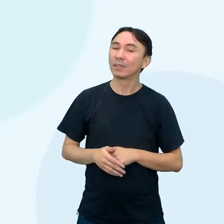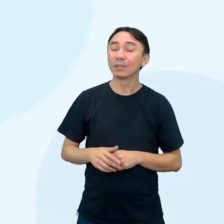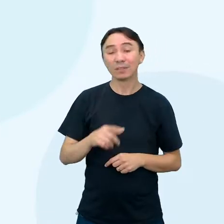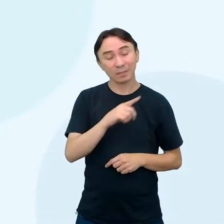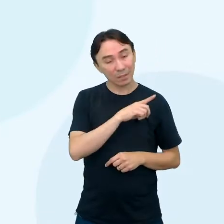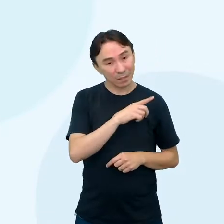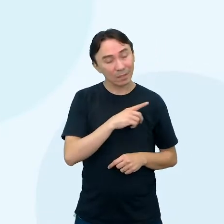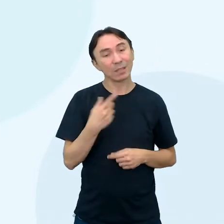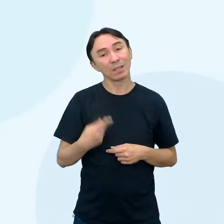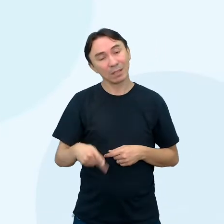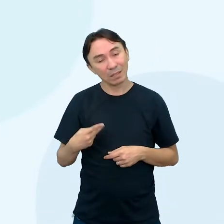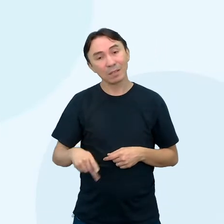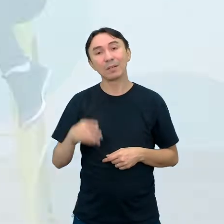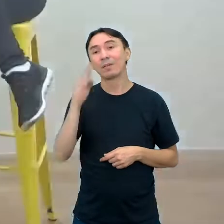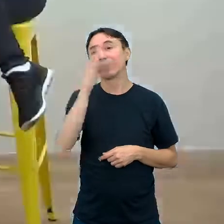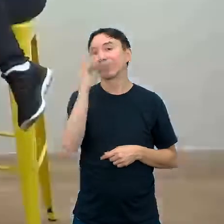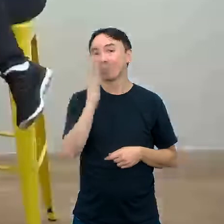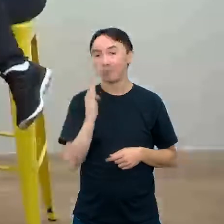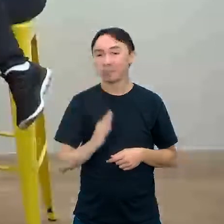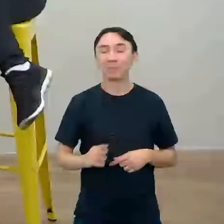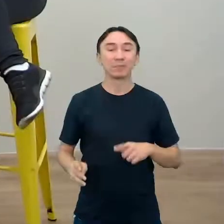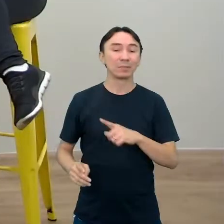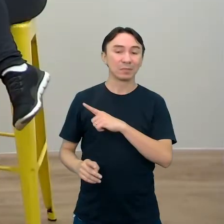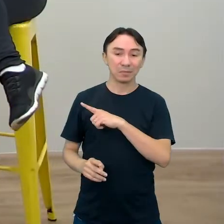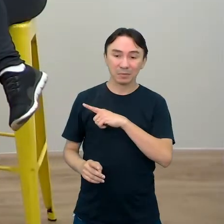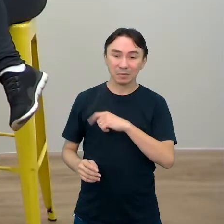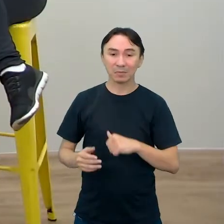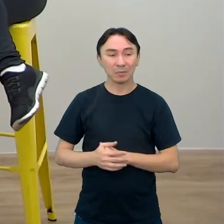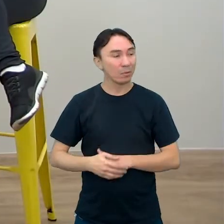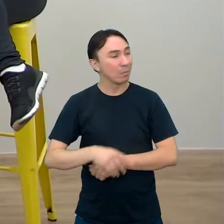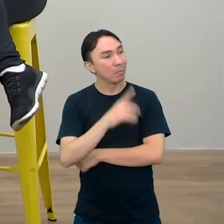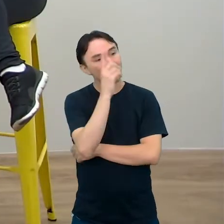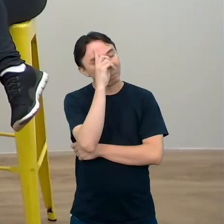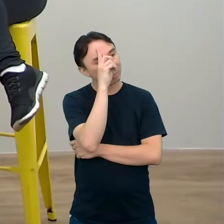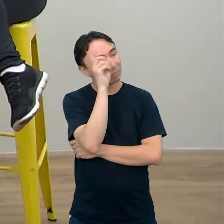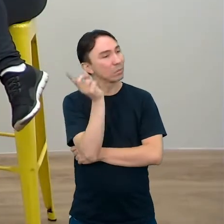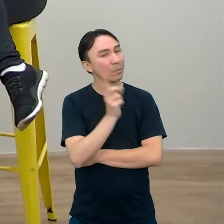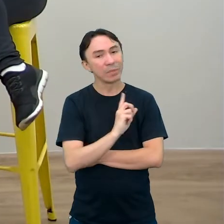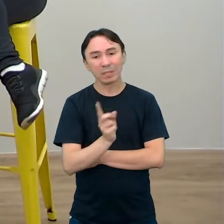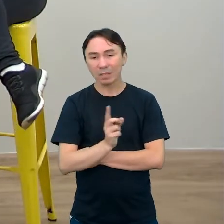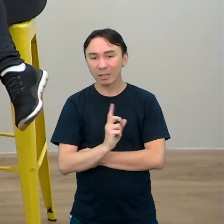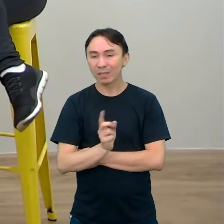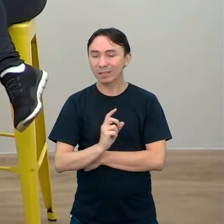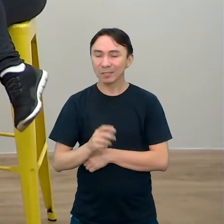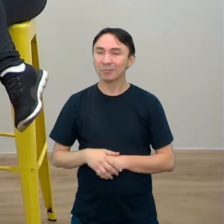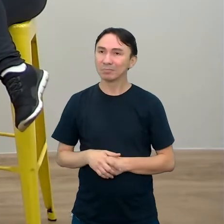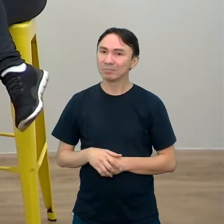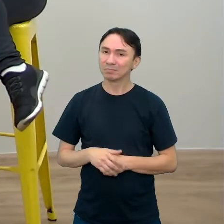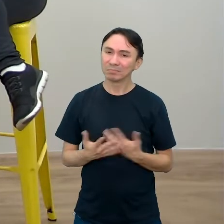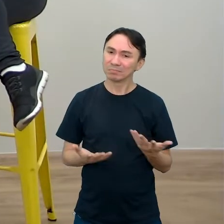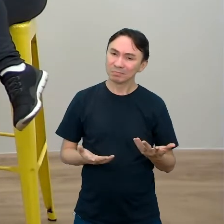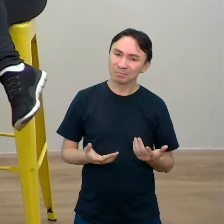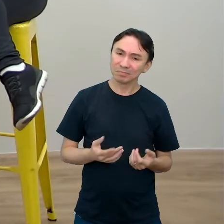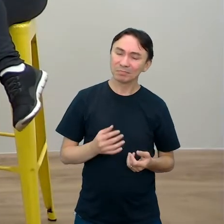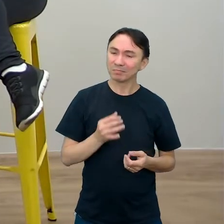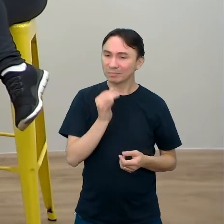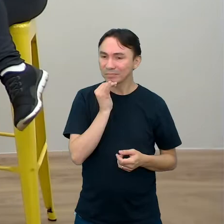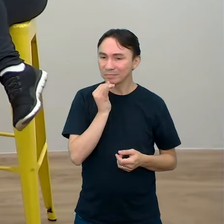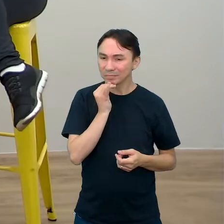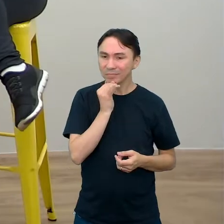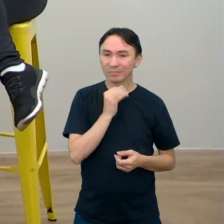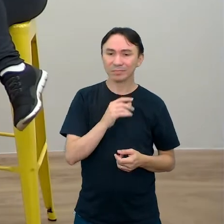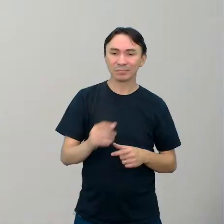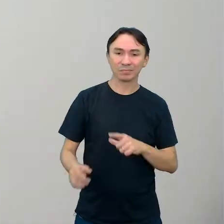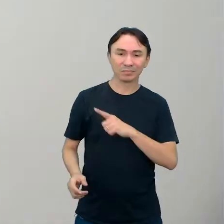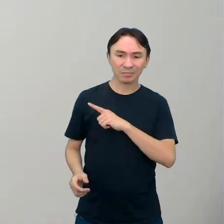dos solos. Olha só, né? Uma coisa que eu nem imaginava, né? Pensar, por exemplo, que existia um sistema específico